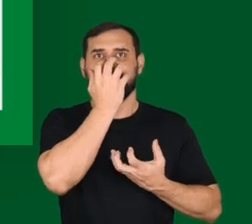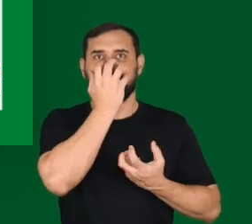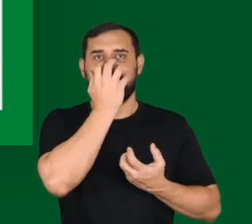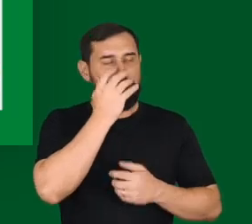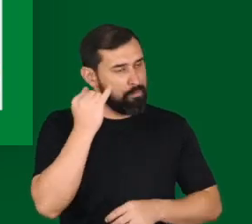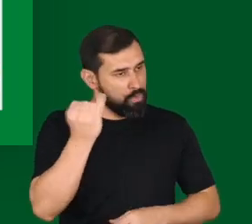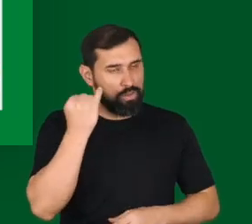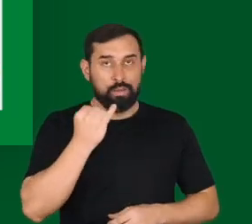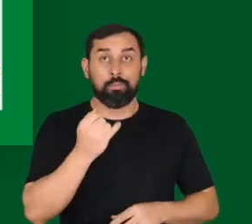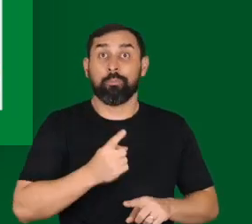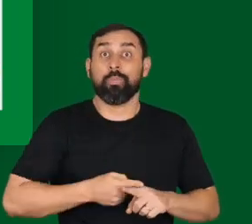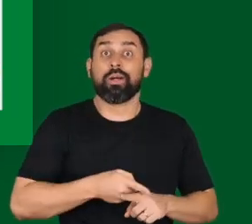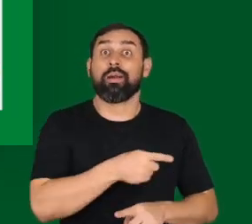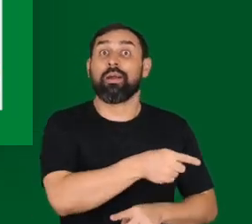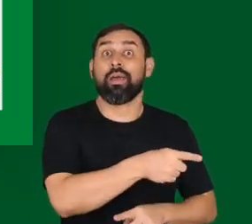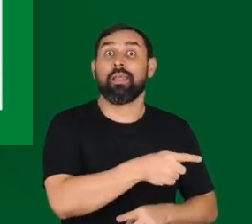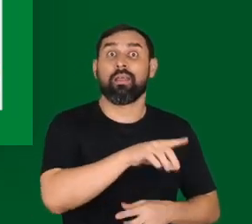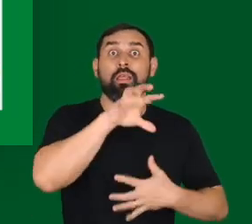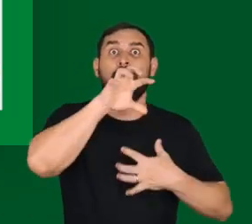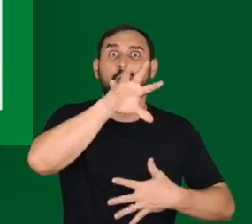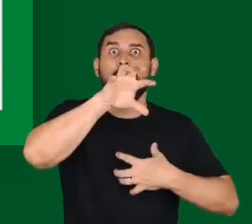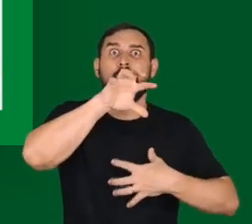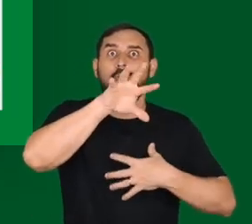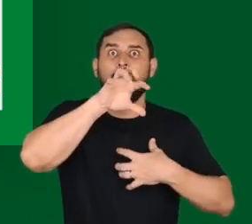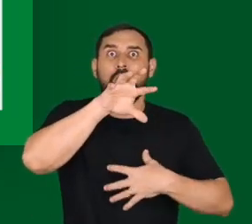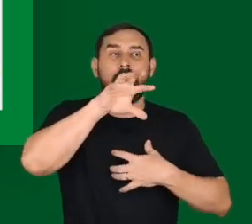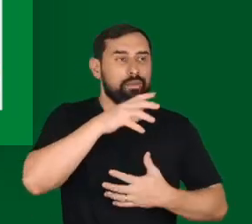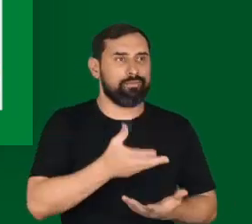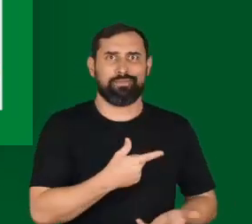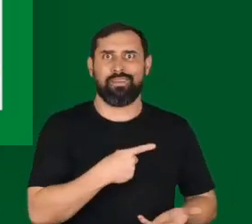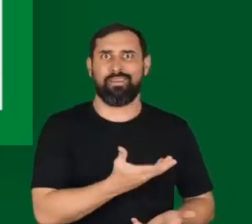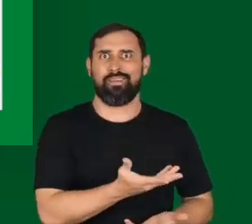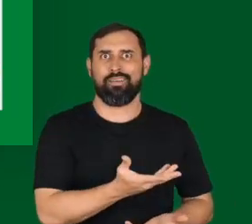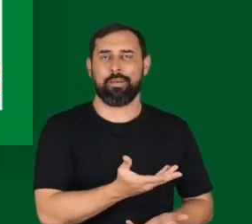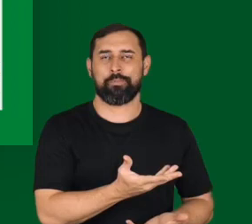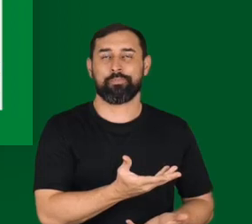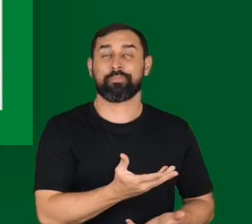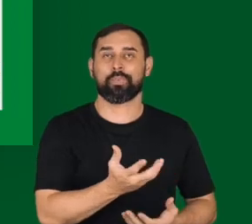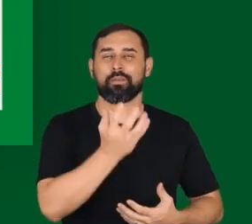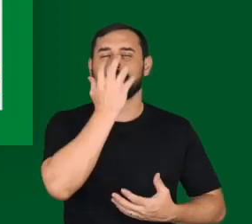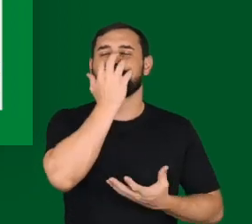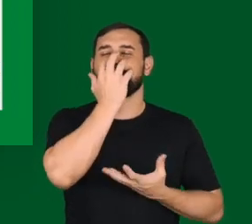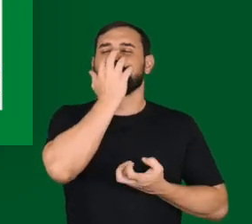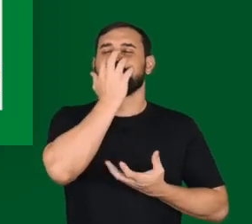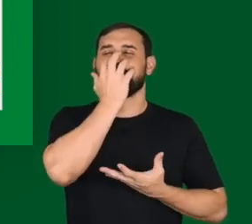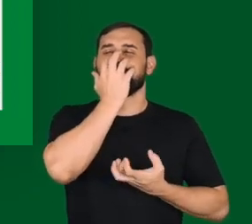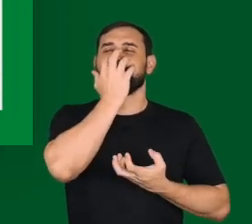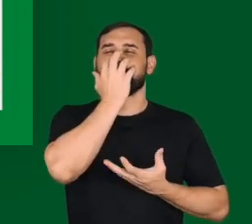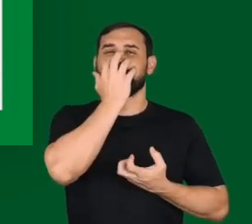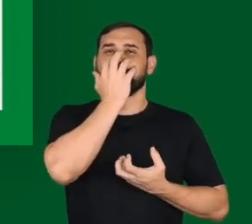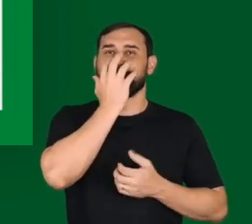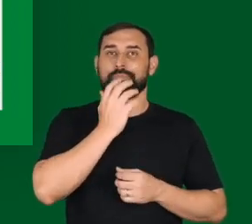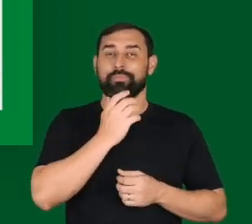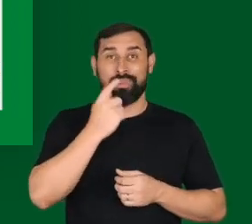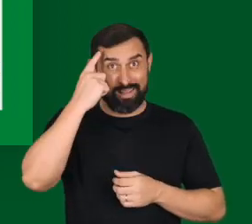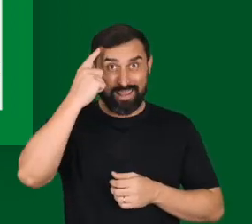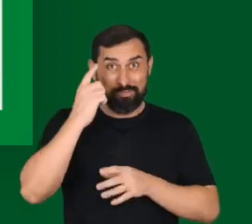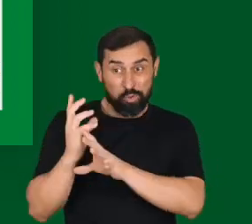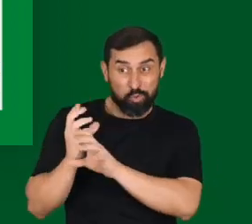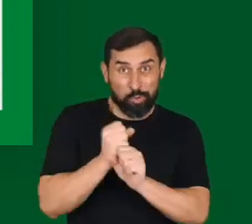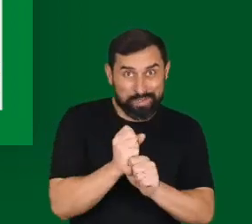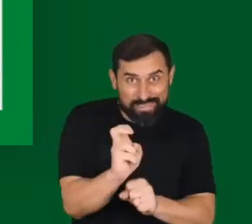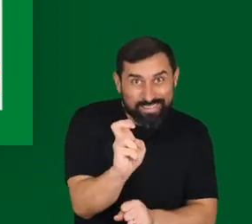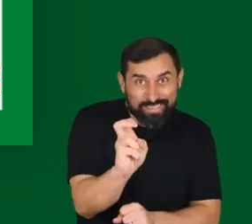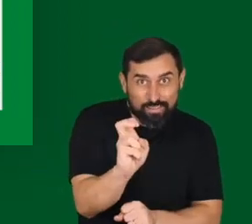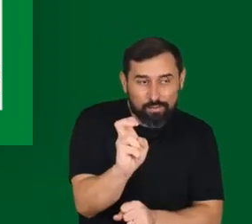porque o paciente está em respiração espontânea. Ali, como o paciente está Glasgow de 5, eu